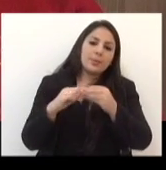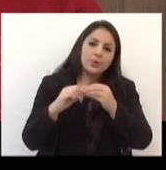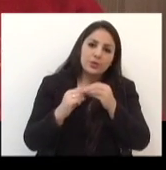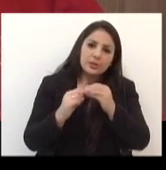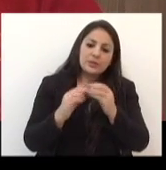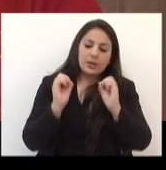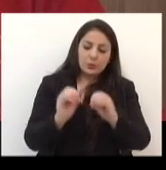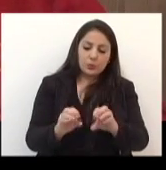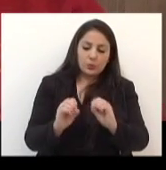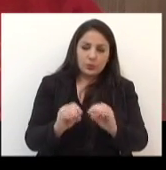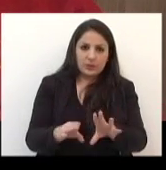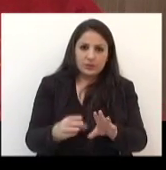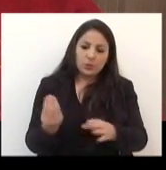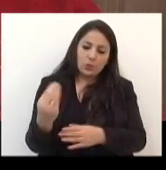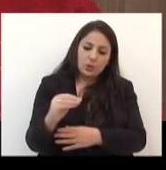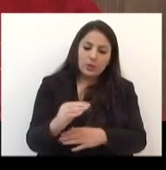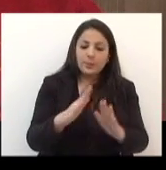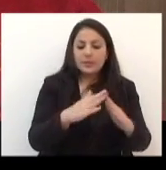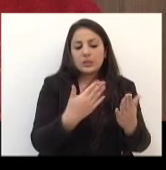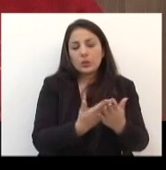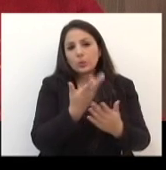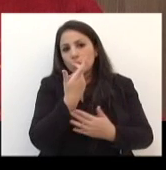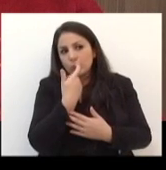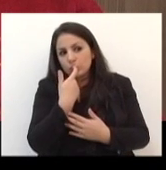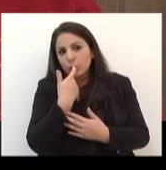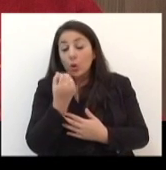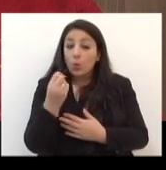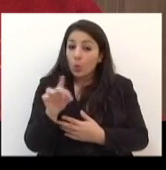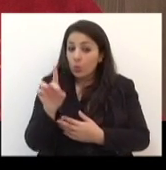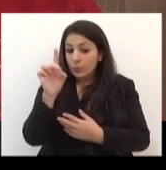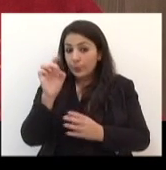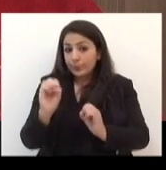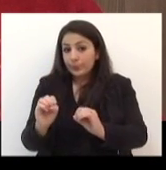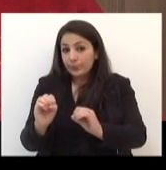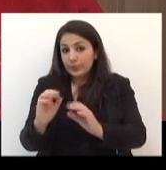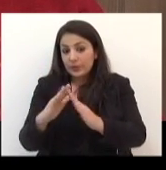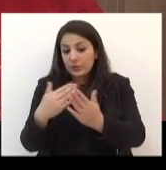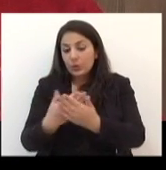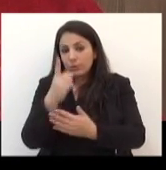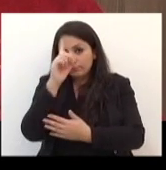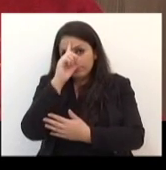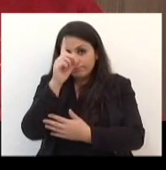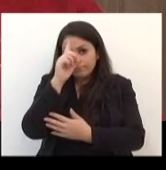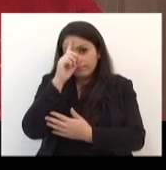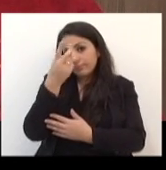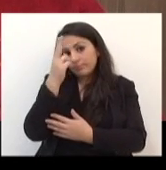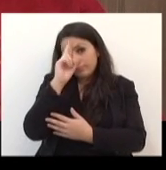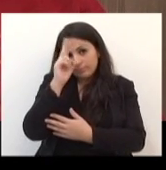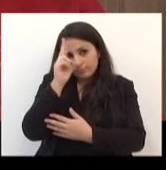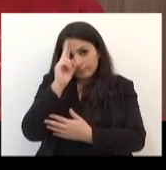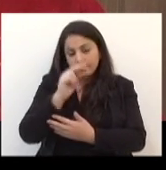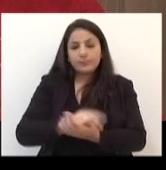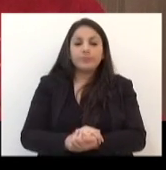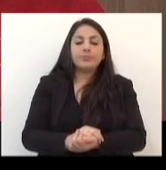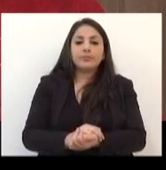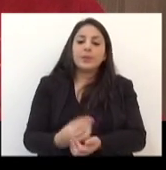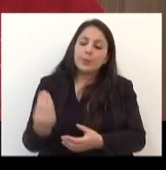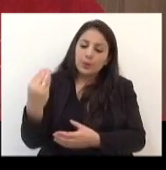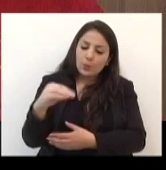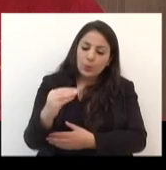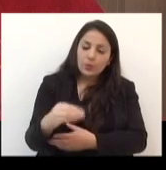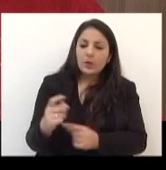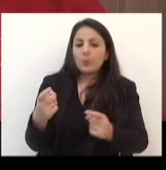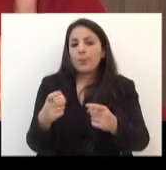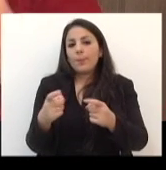educação, né, colocando no MEI, colocando numa escola de ensino fundamental, ou uma escola de ensino médio, colocando